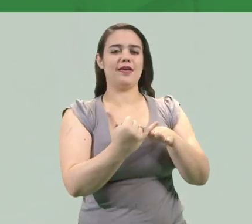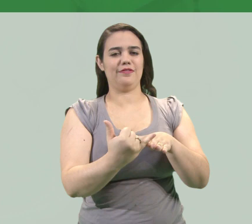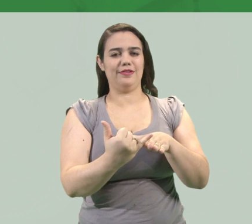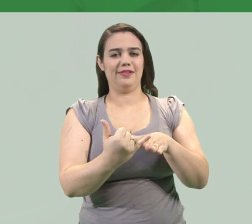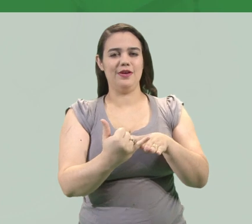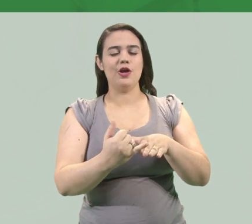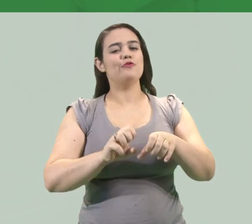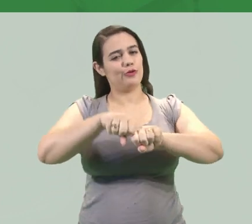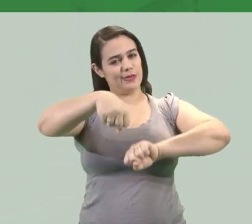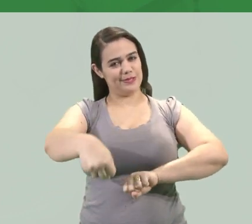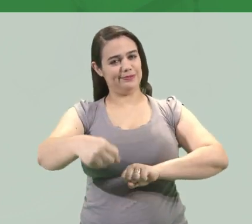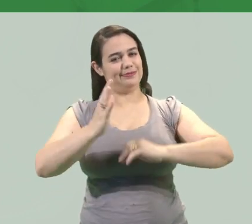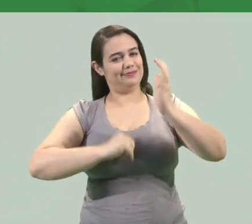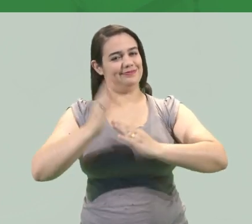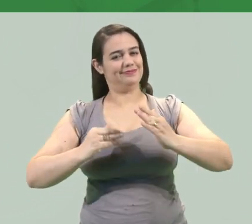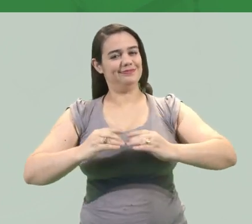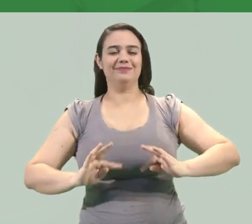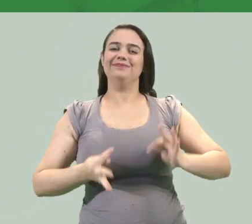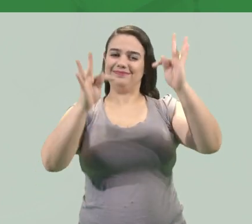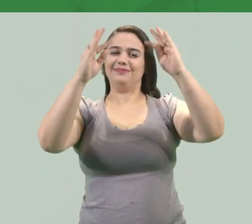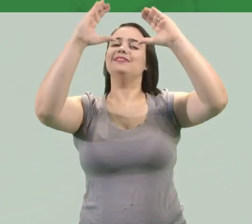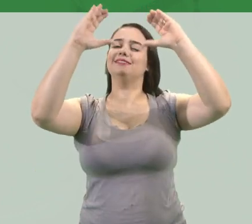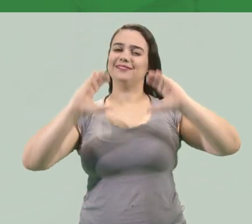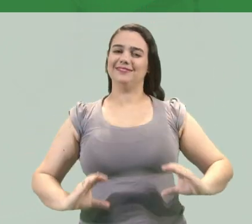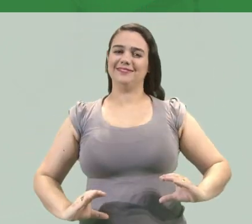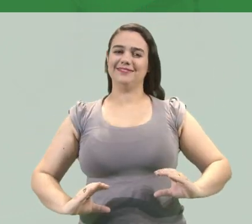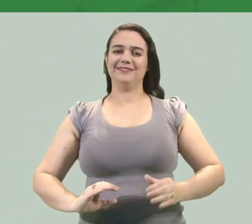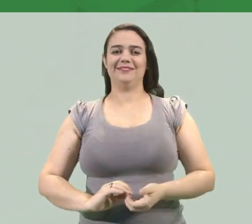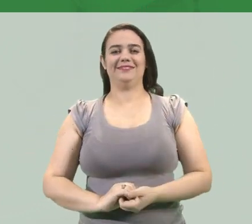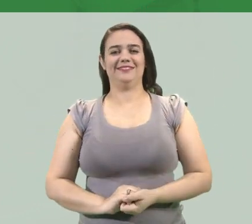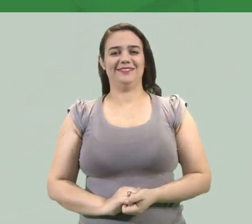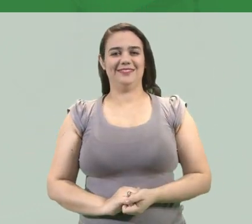seja IFMS. Formação profissional, tecnológica e cidadã.